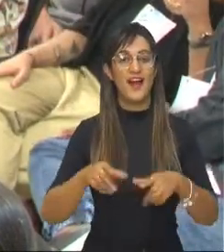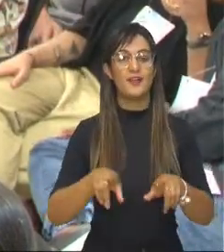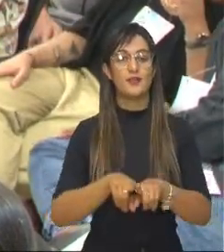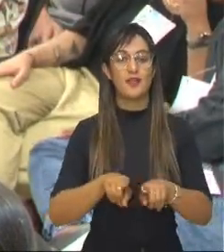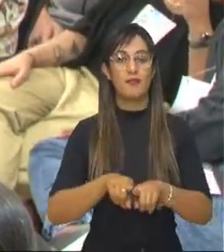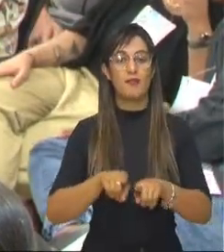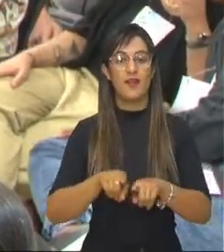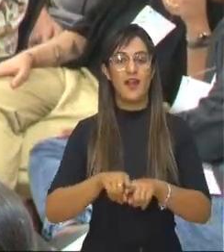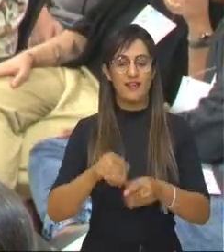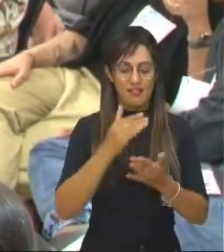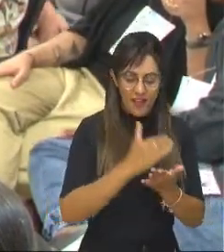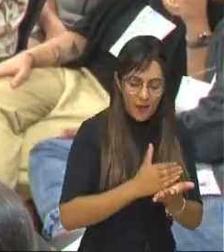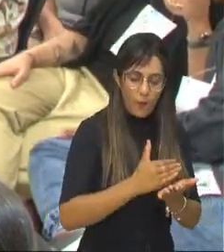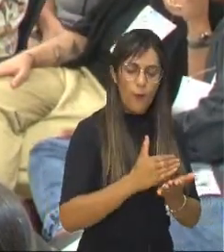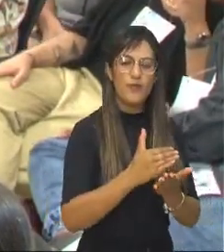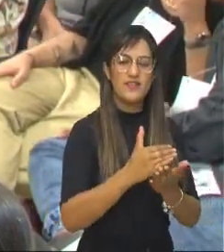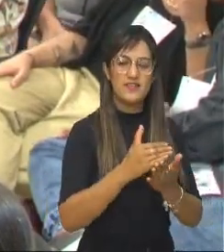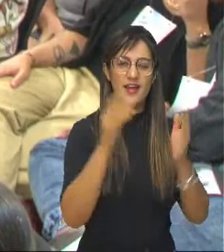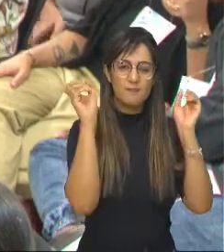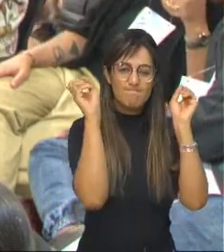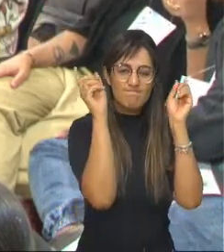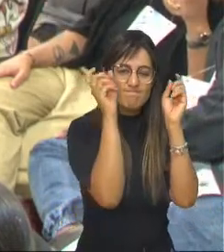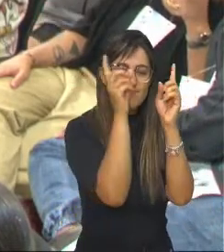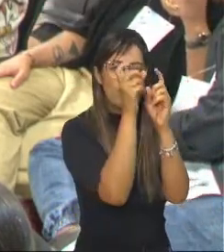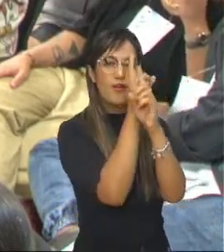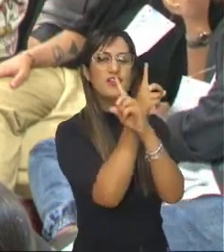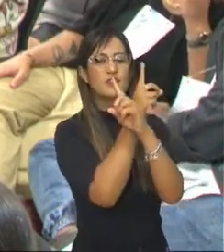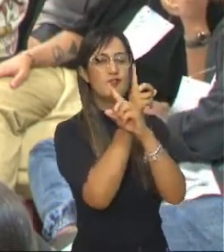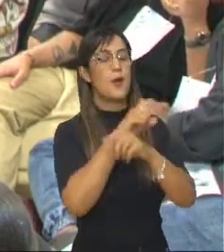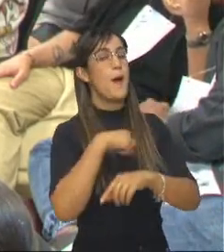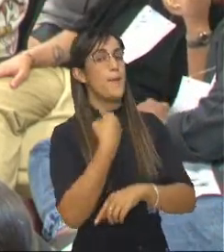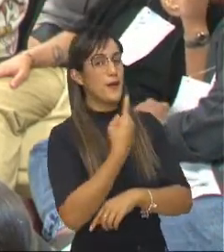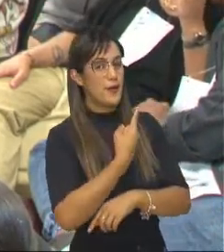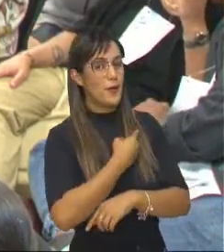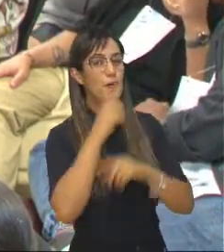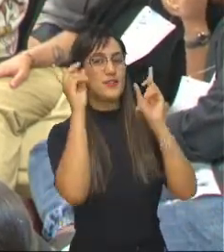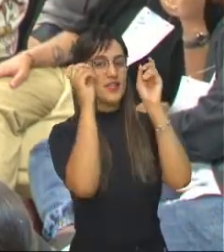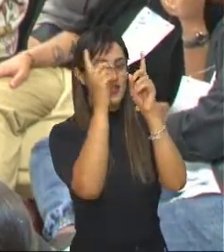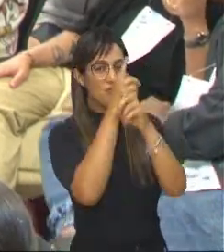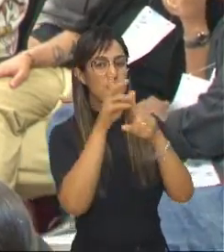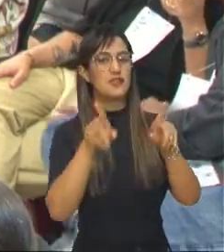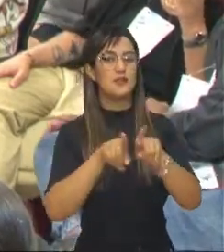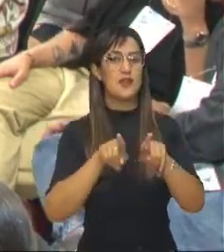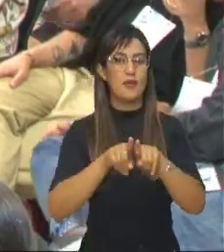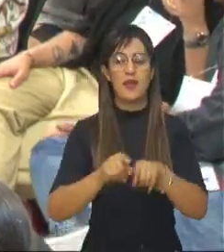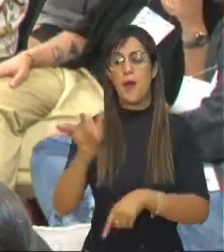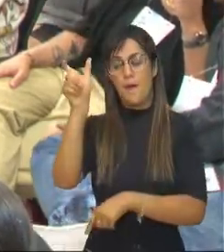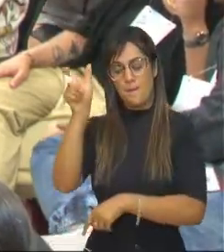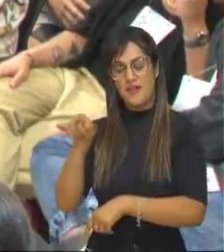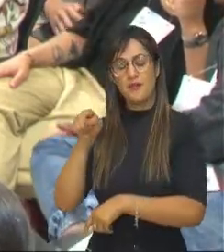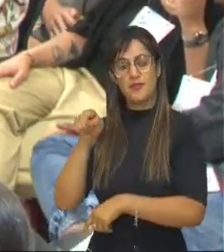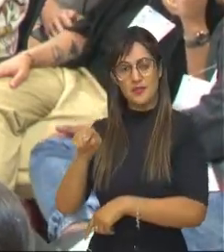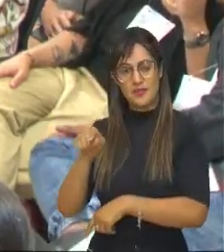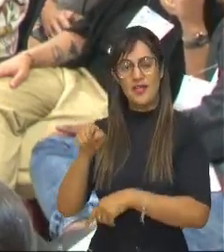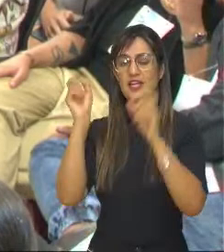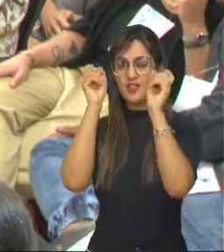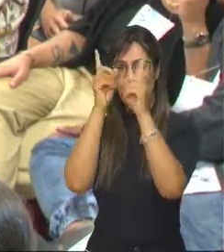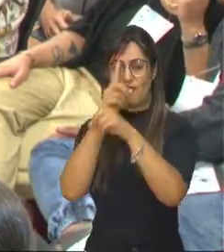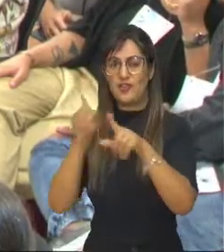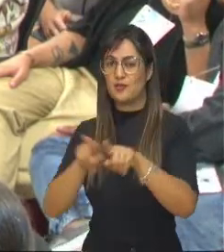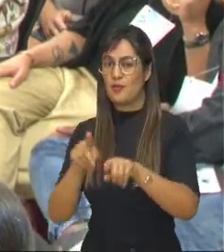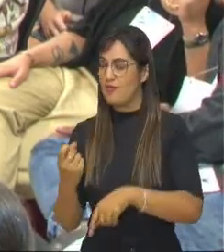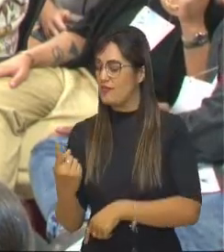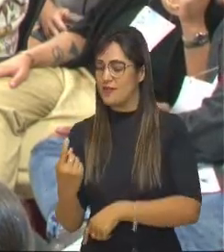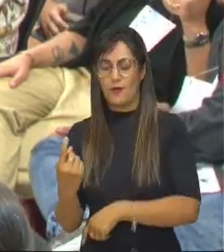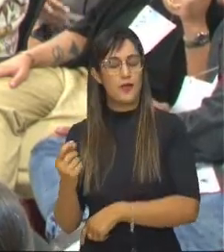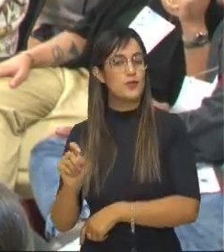o primeiro passo, que sempre é o mais difícil. Para nós é difícil também, mas para você, com certeza, foi muito mais difícil, porque você era a única, única. Hoje você não é mais